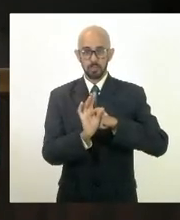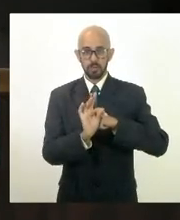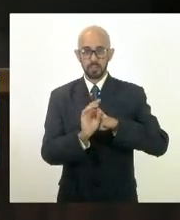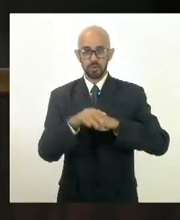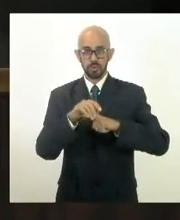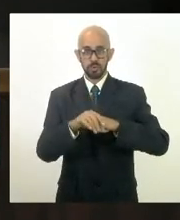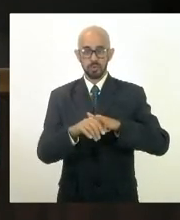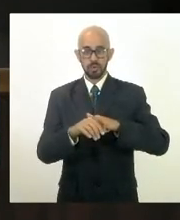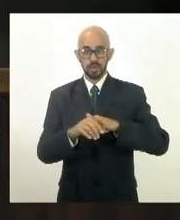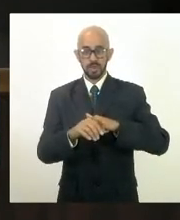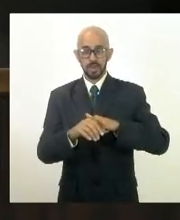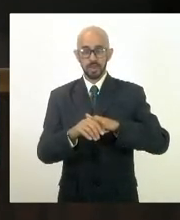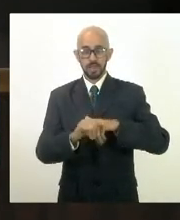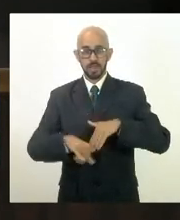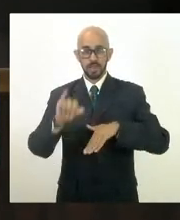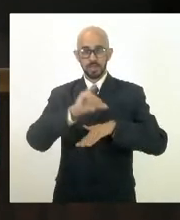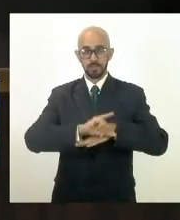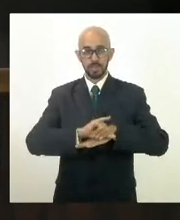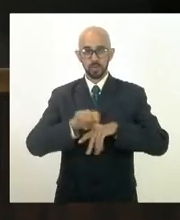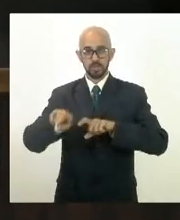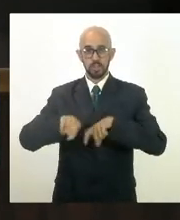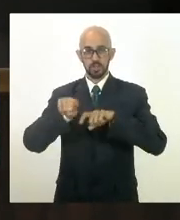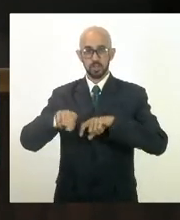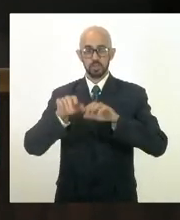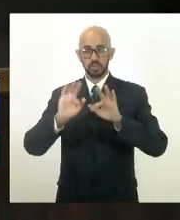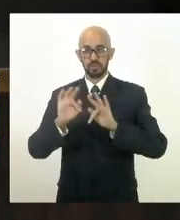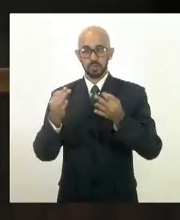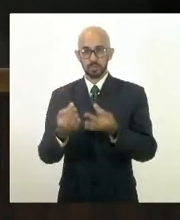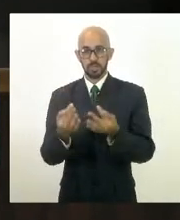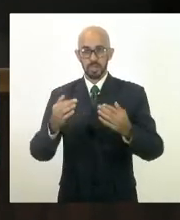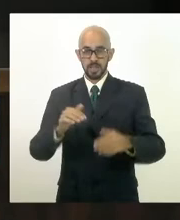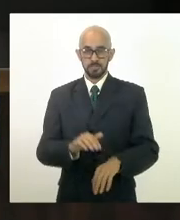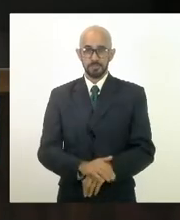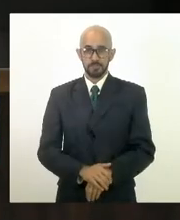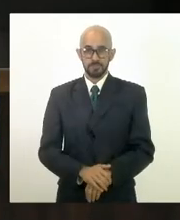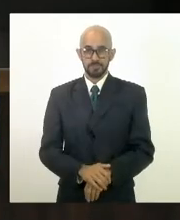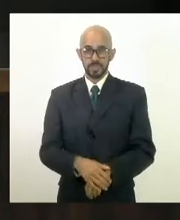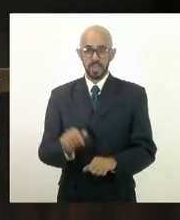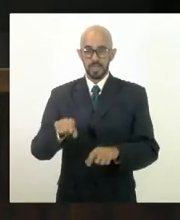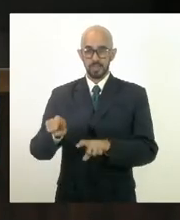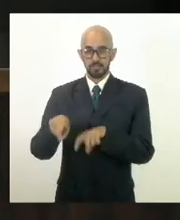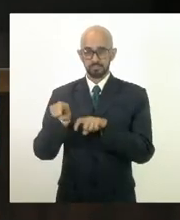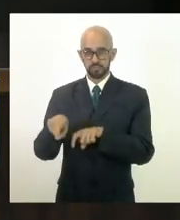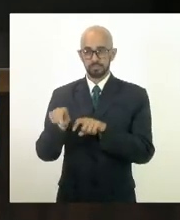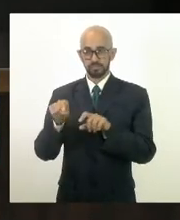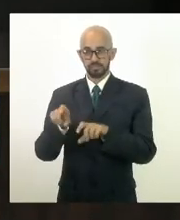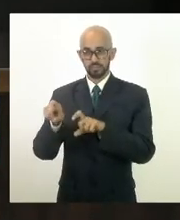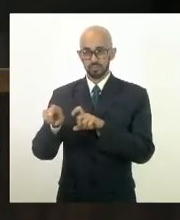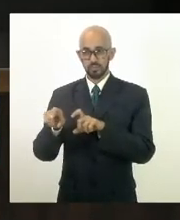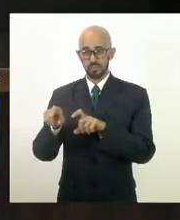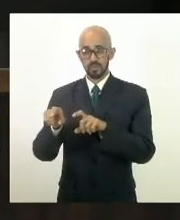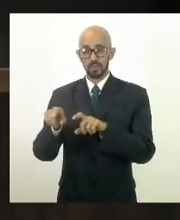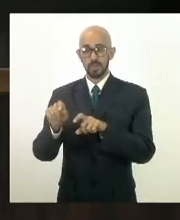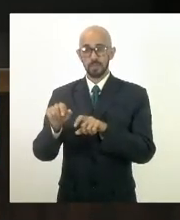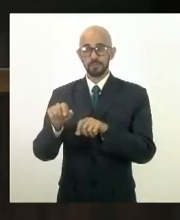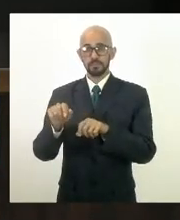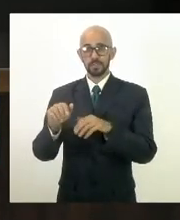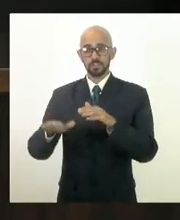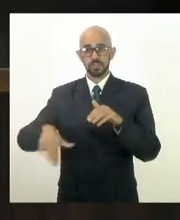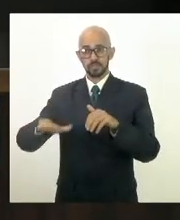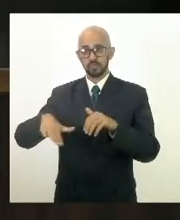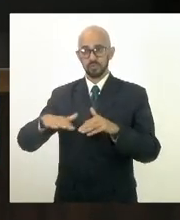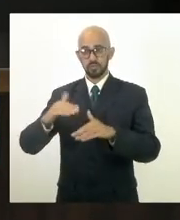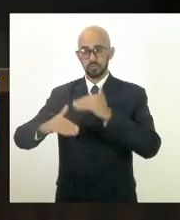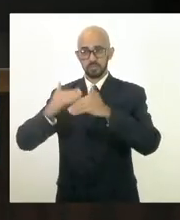dependendo de pareceres das comissões de condição e justiça de agricultura pecuária política rural agrária e pesqueira de assuntos municipais de desenvolvimento regional